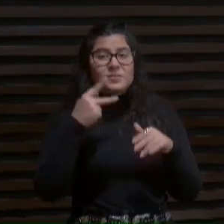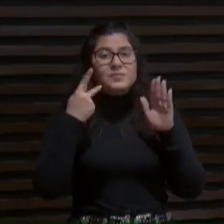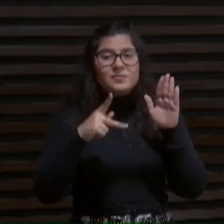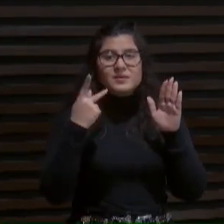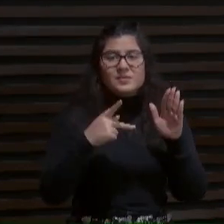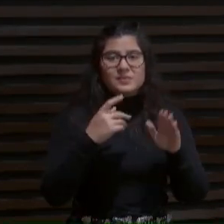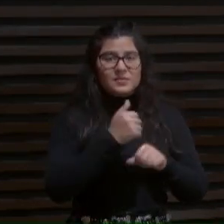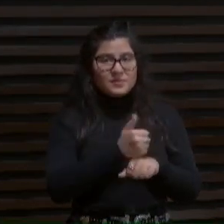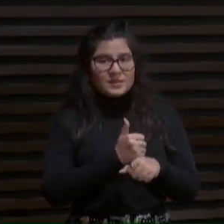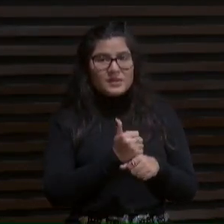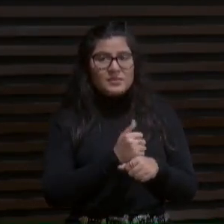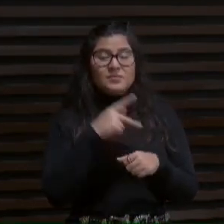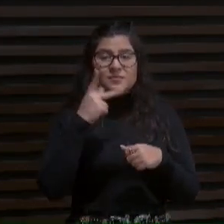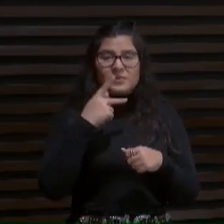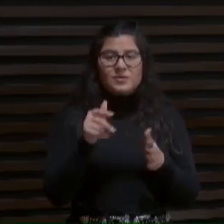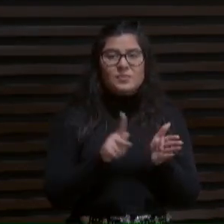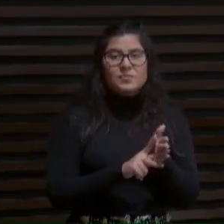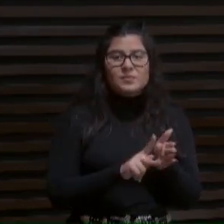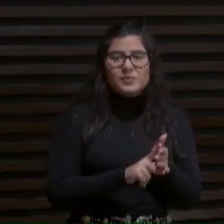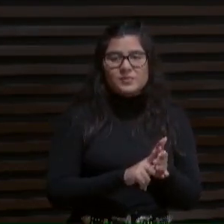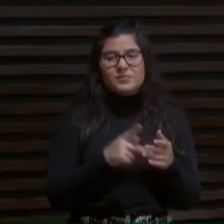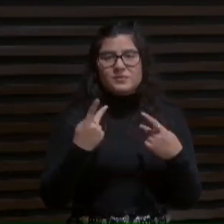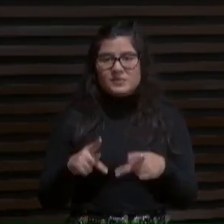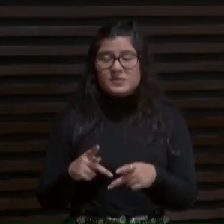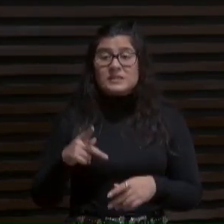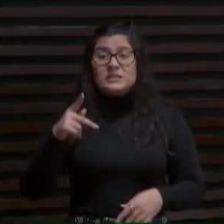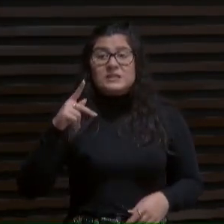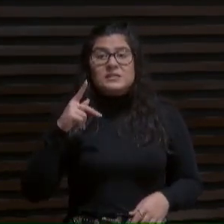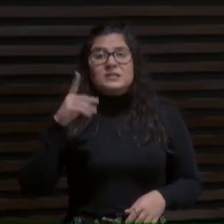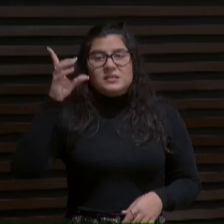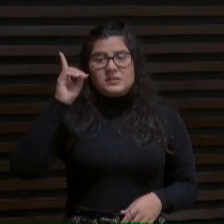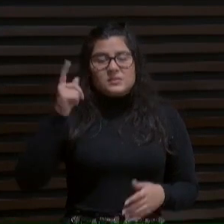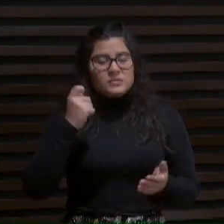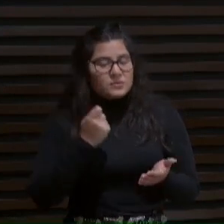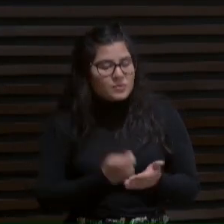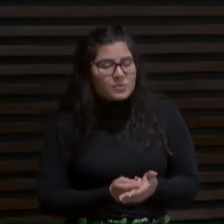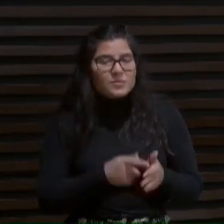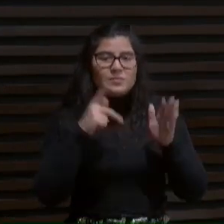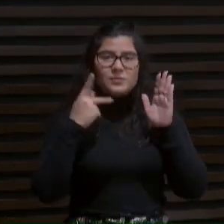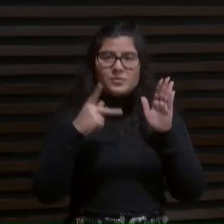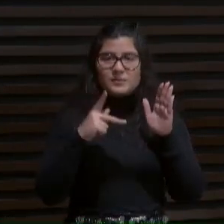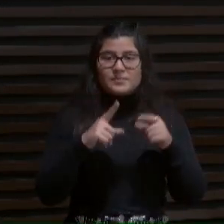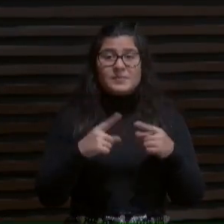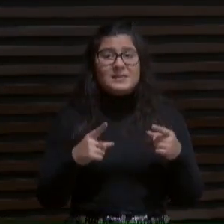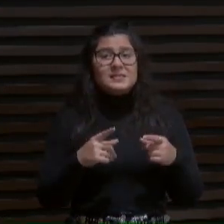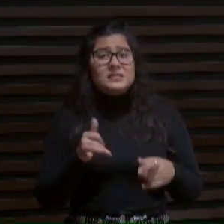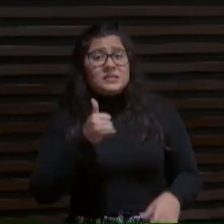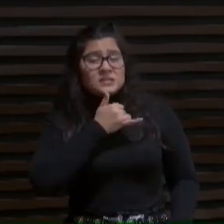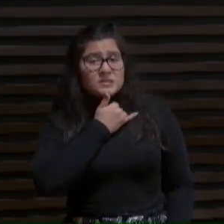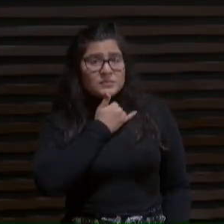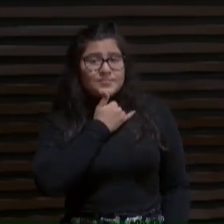seria deles. Deus cumpre a sua palavra, Deus cumpre a sua promessa, mas